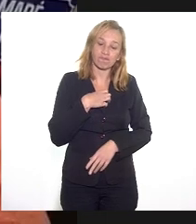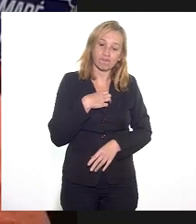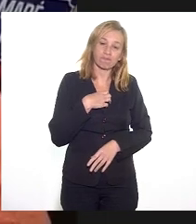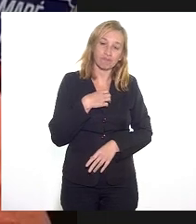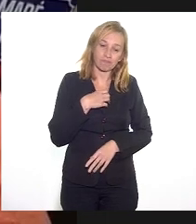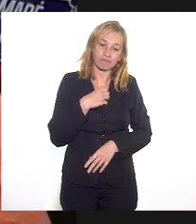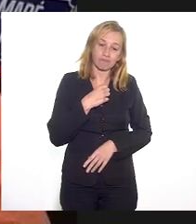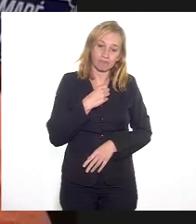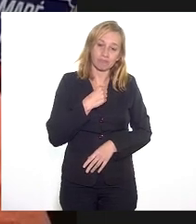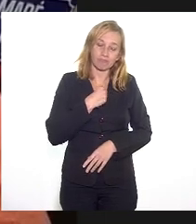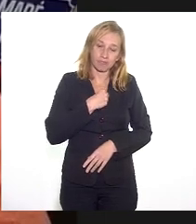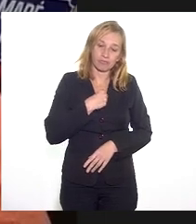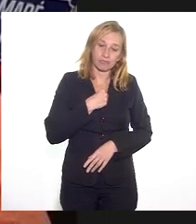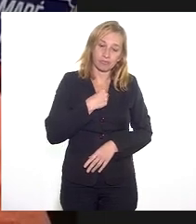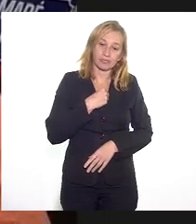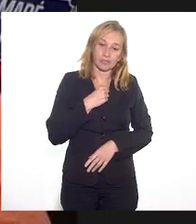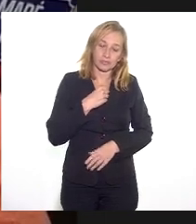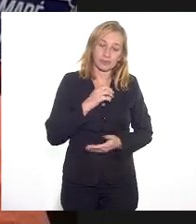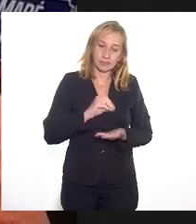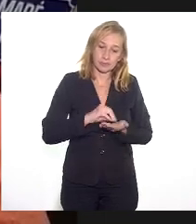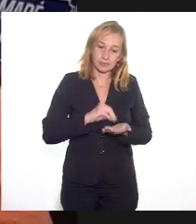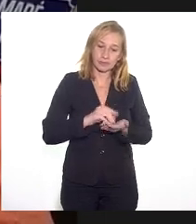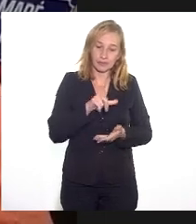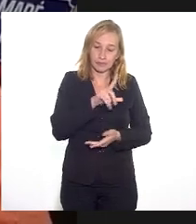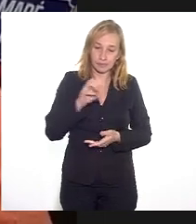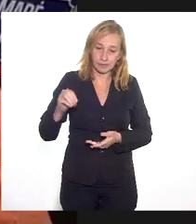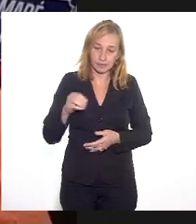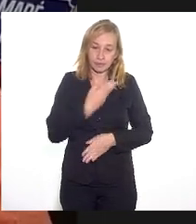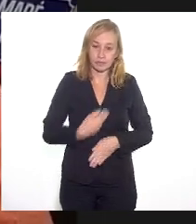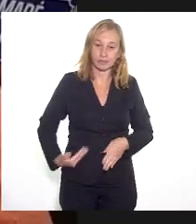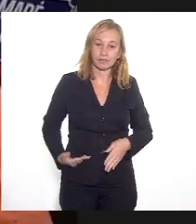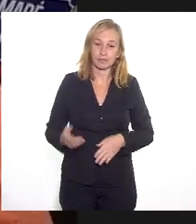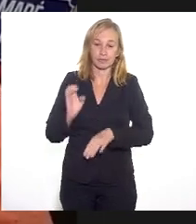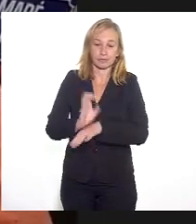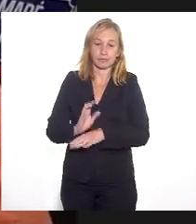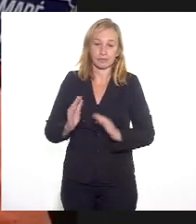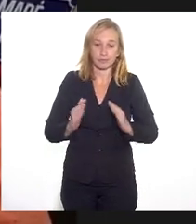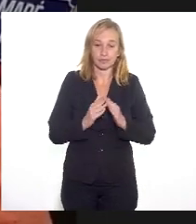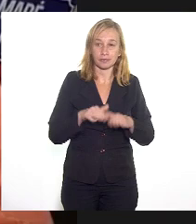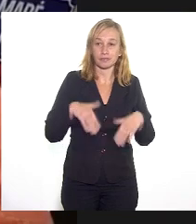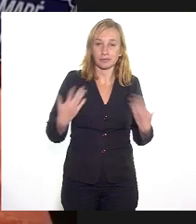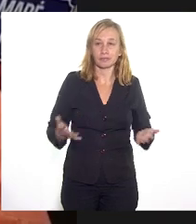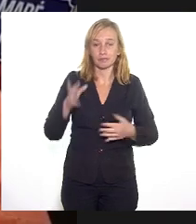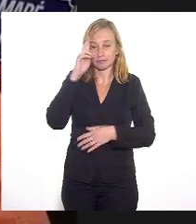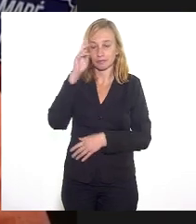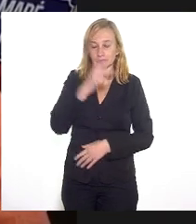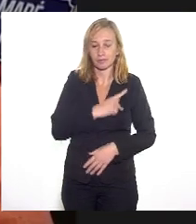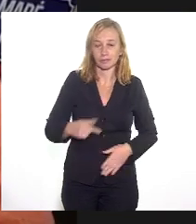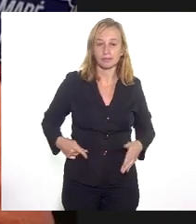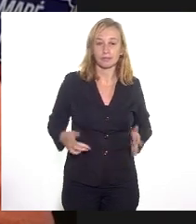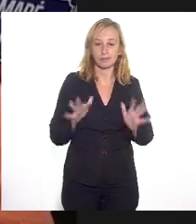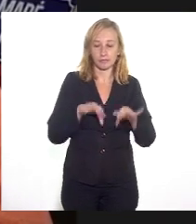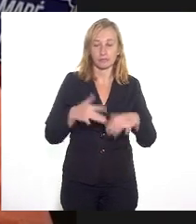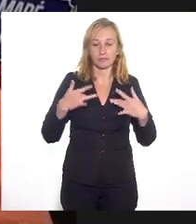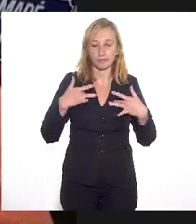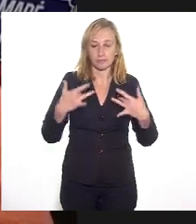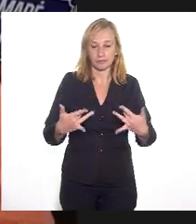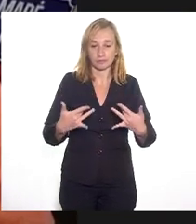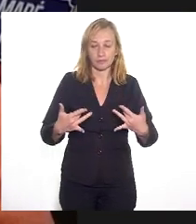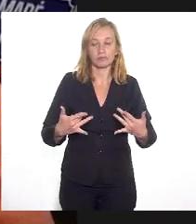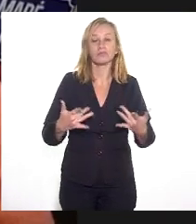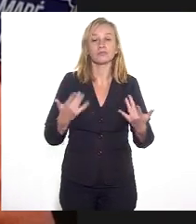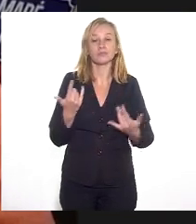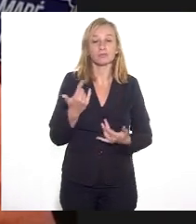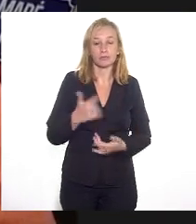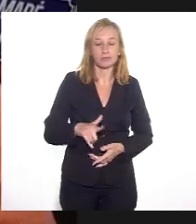nessa LDO apresentada pelo governo do Estado a esta casa. Então, senhor presidente, encerro aqui me solidarizando